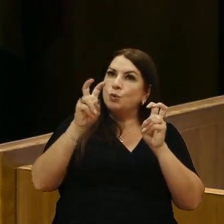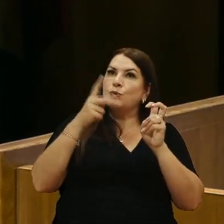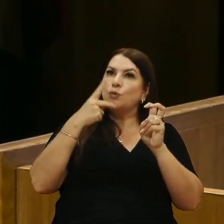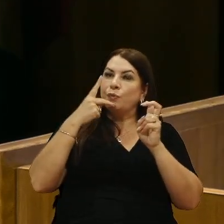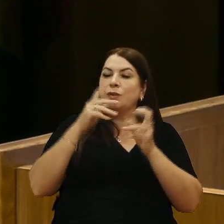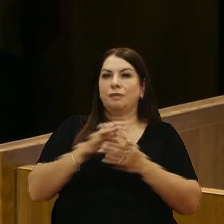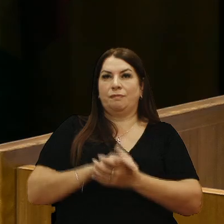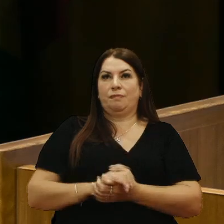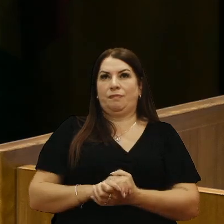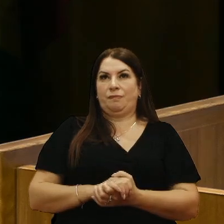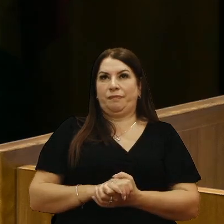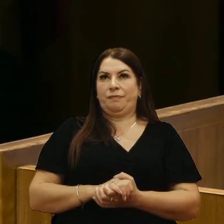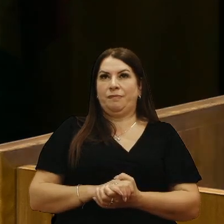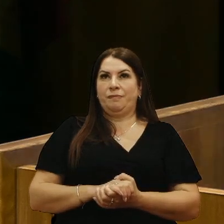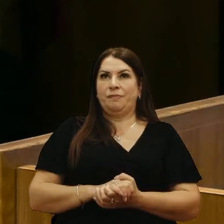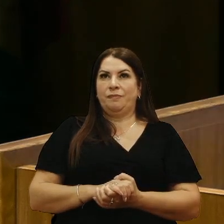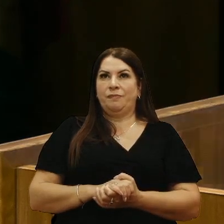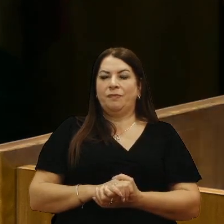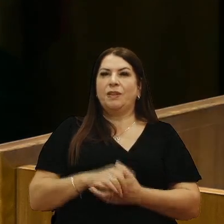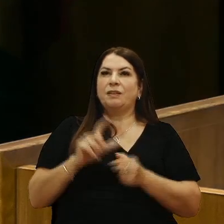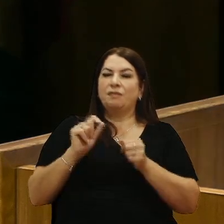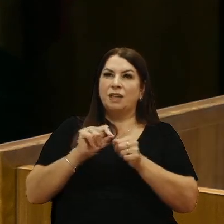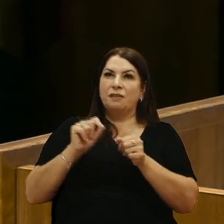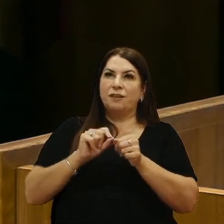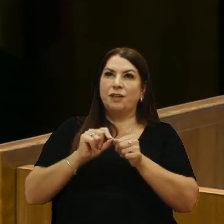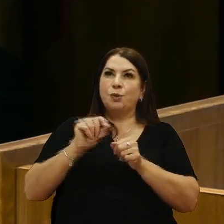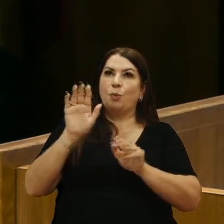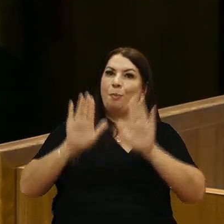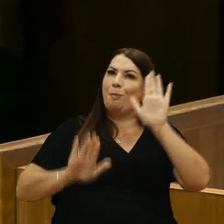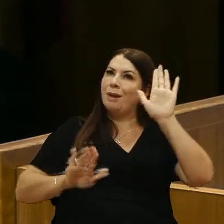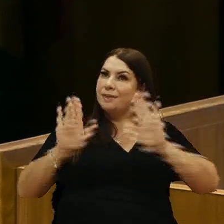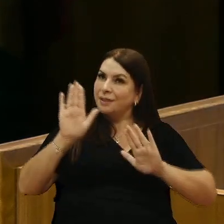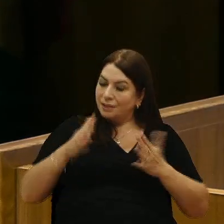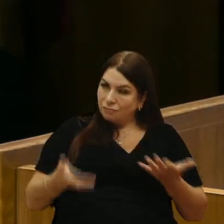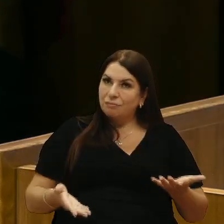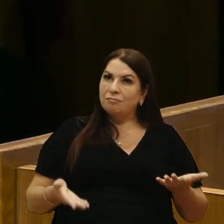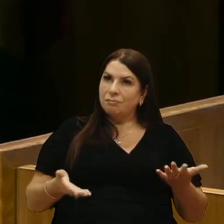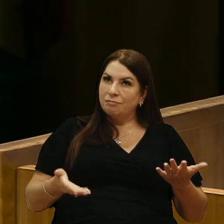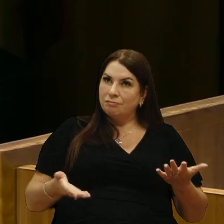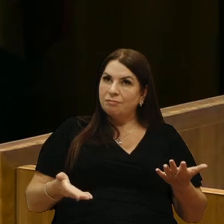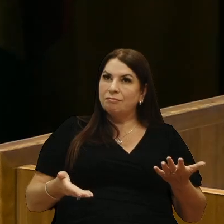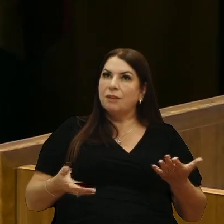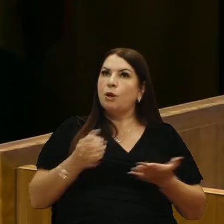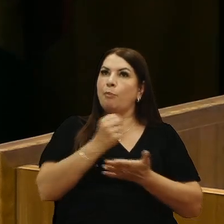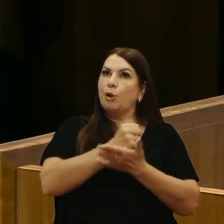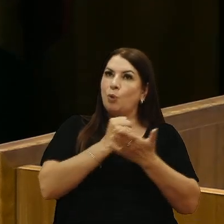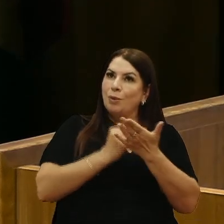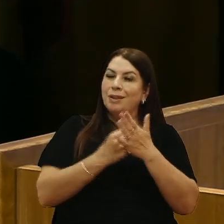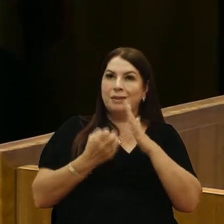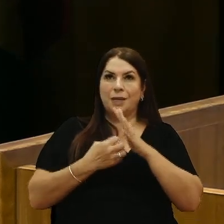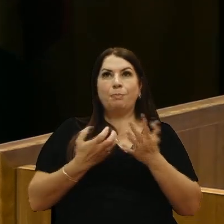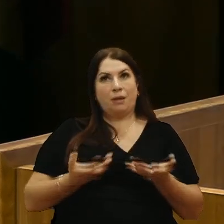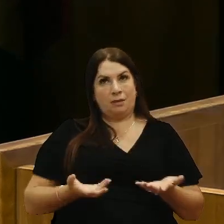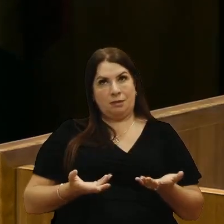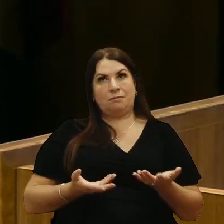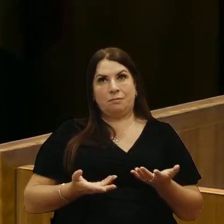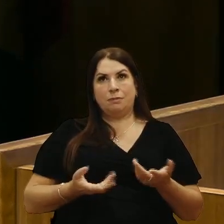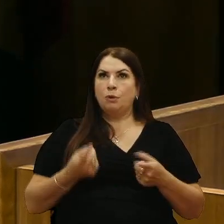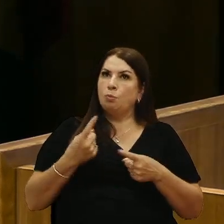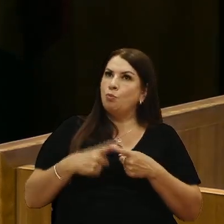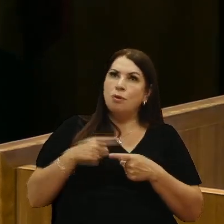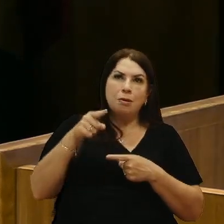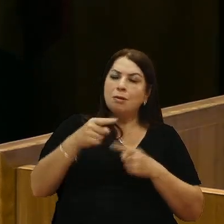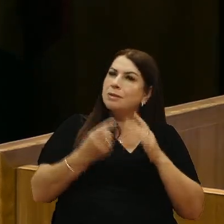falando. Foi feita uma licitação para contratar essa empresa. Por que